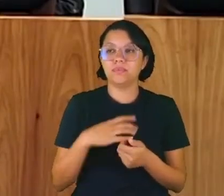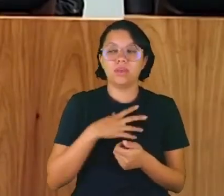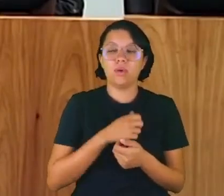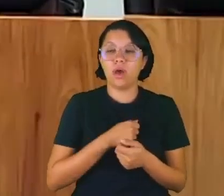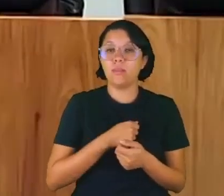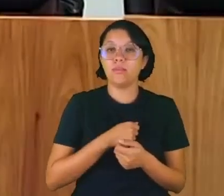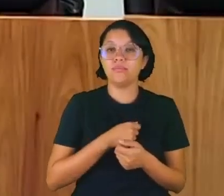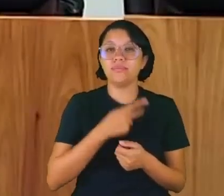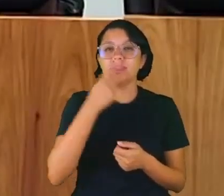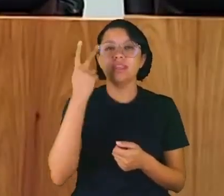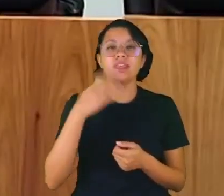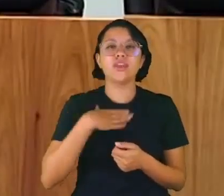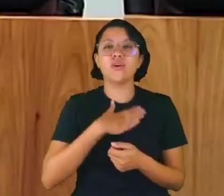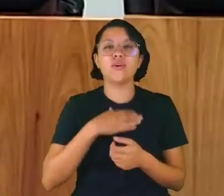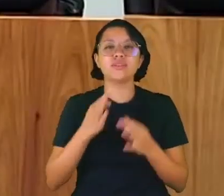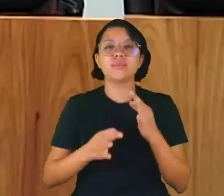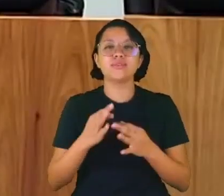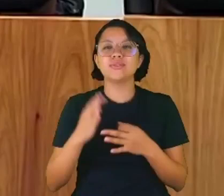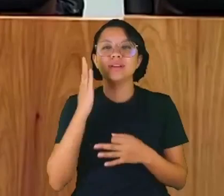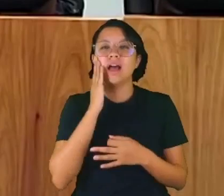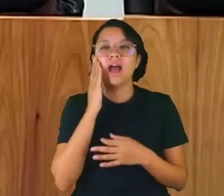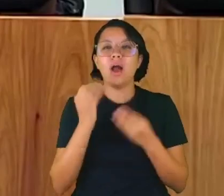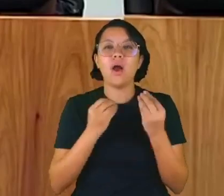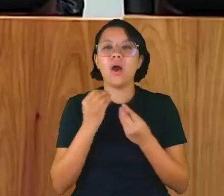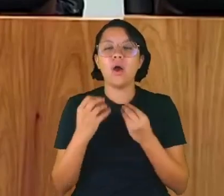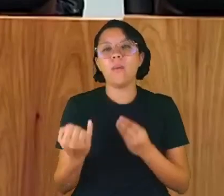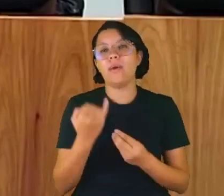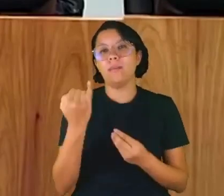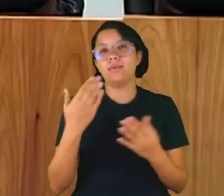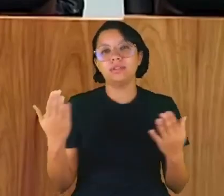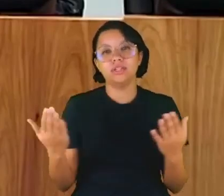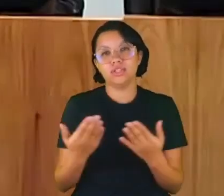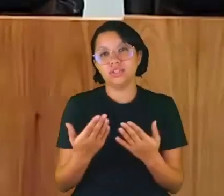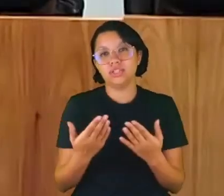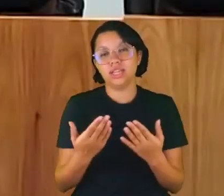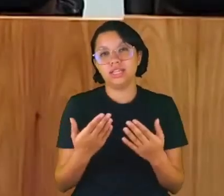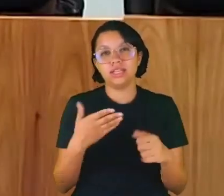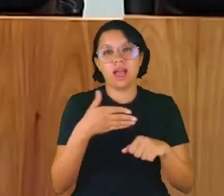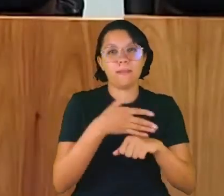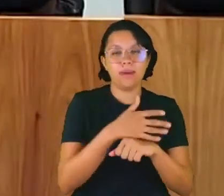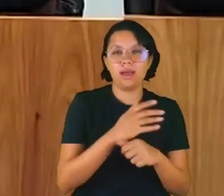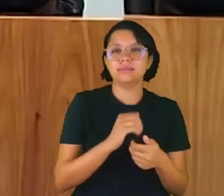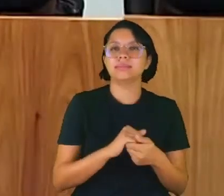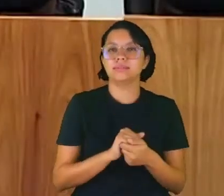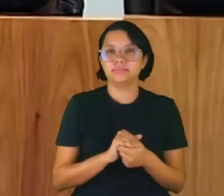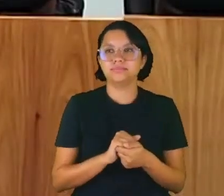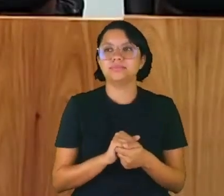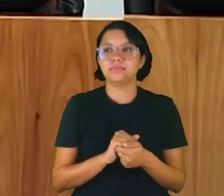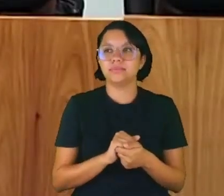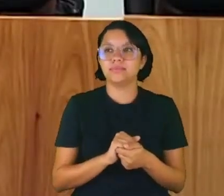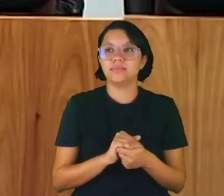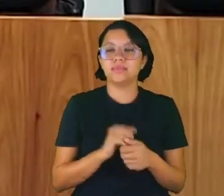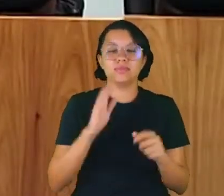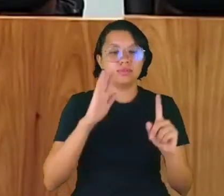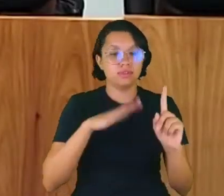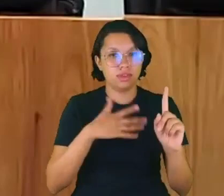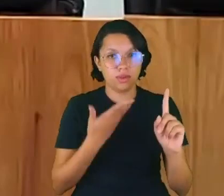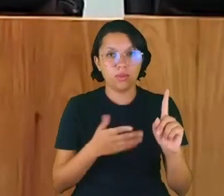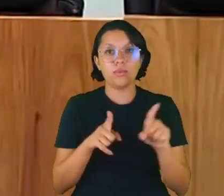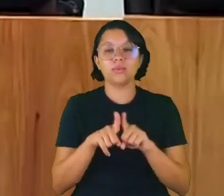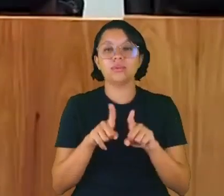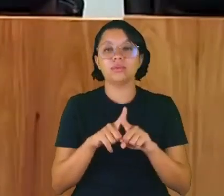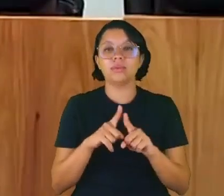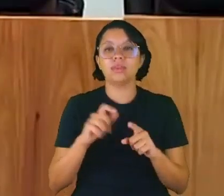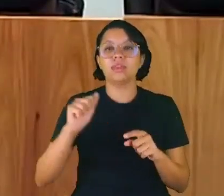quem gosta da magistratura sabe o quanto é importante essa interação. Eu saúdo também o Antônio